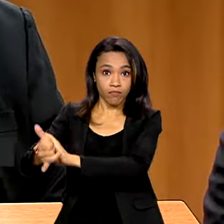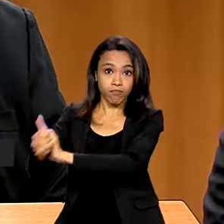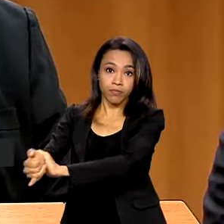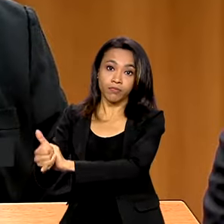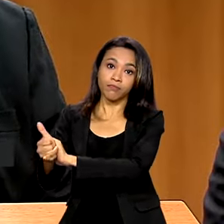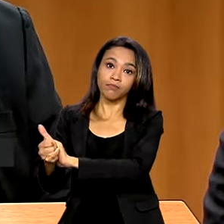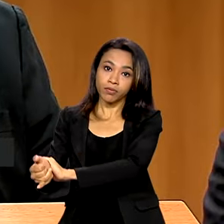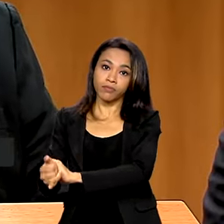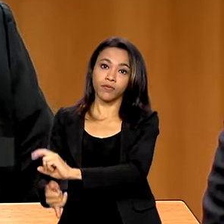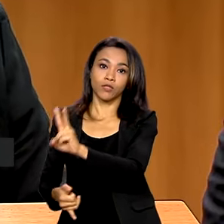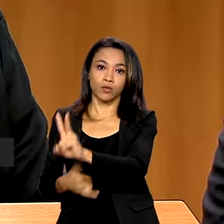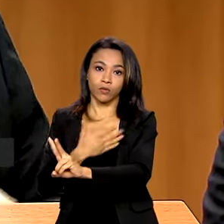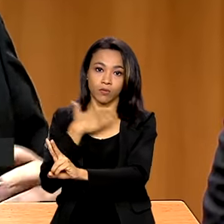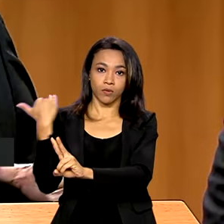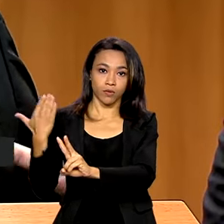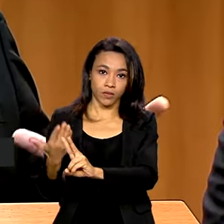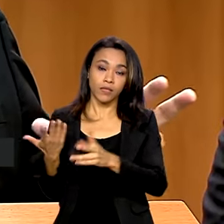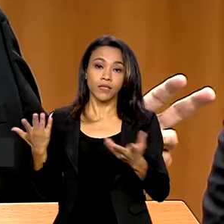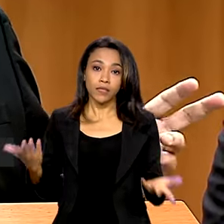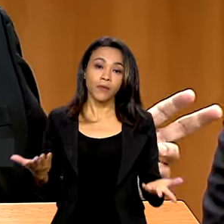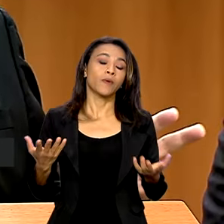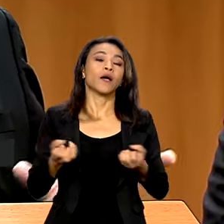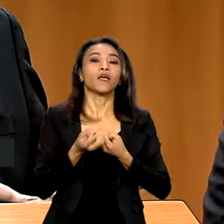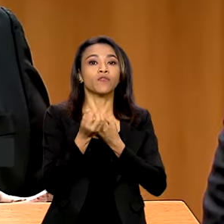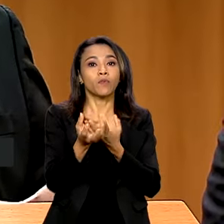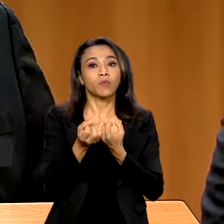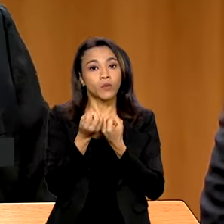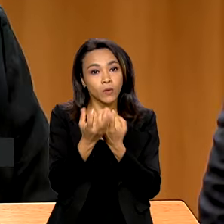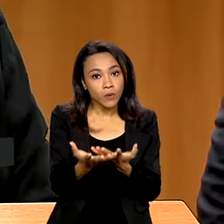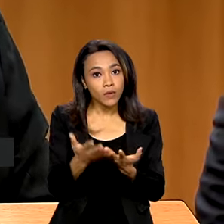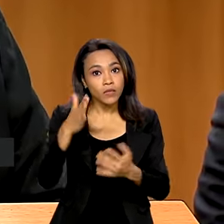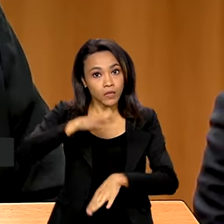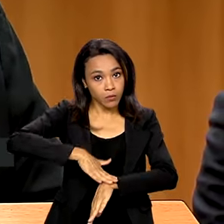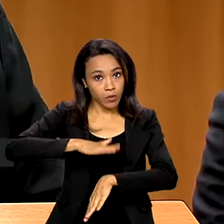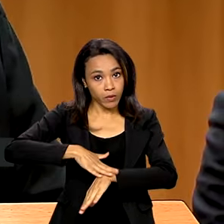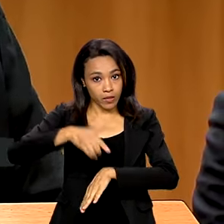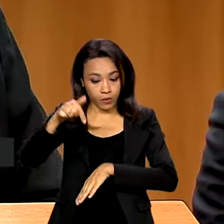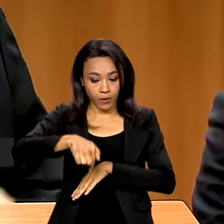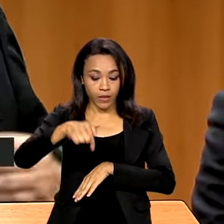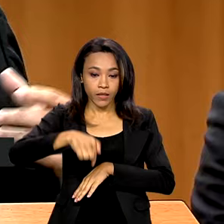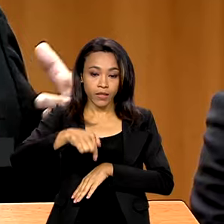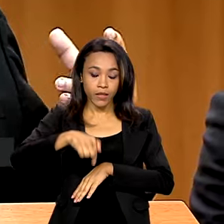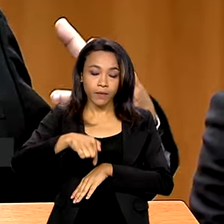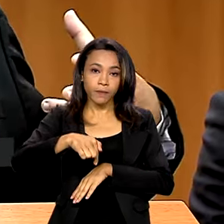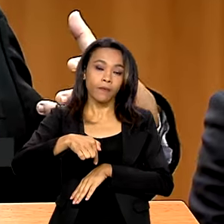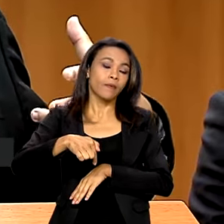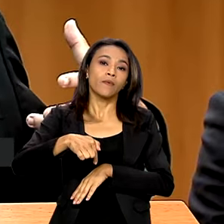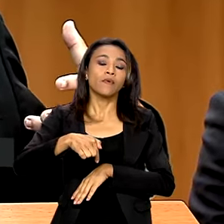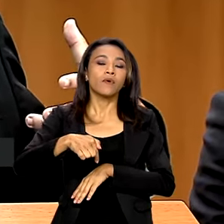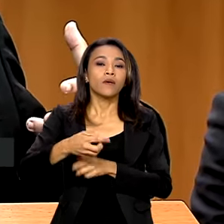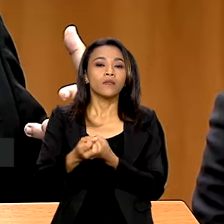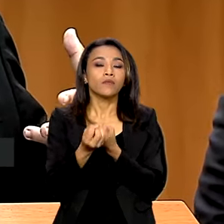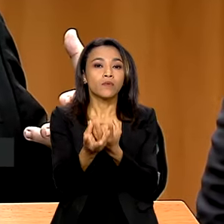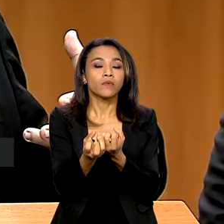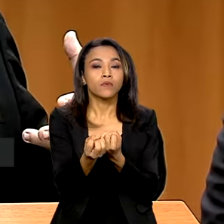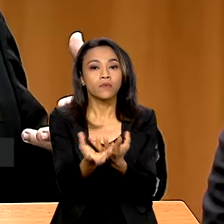foram aludidos. Então, as informações disponíveis nesse momento, as informações